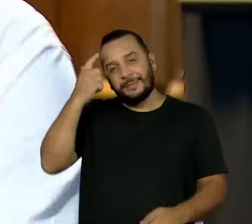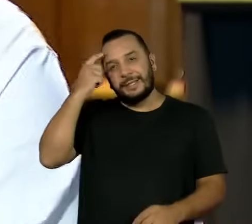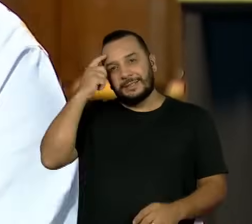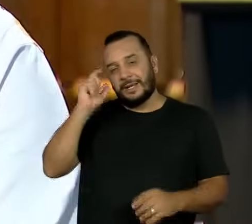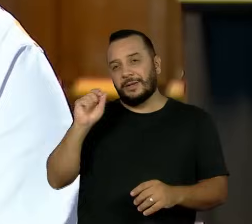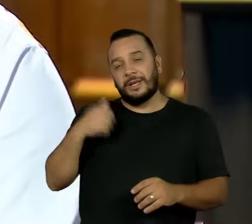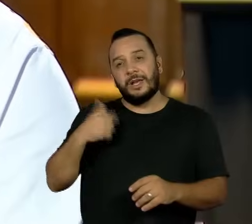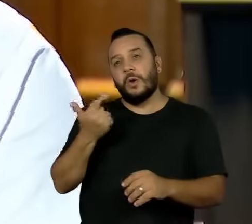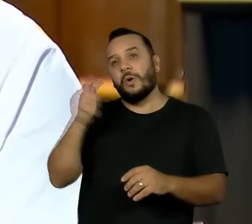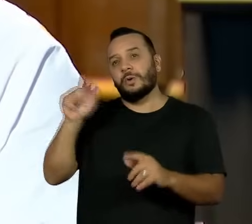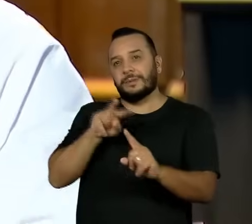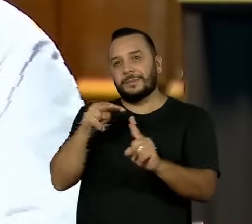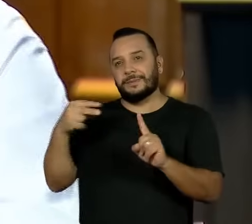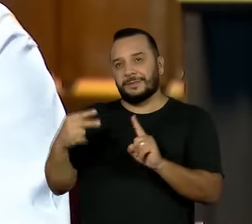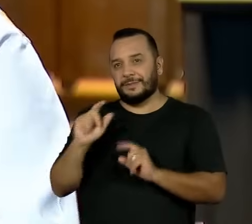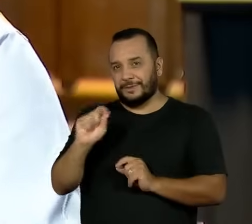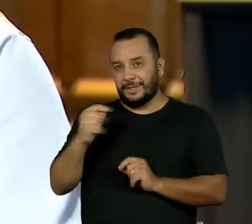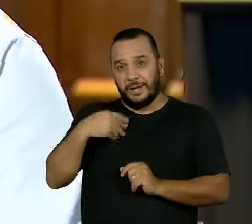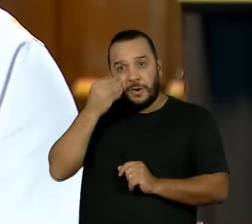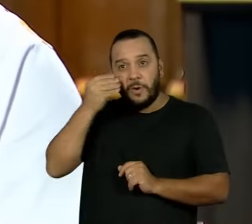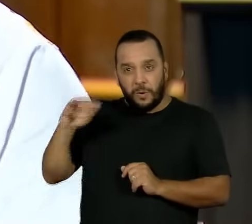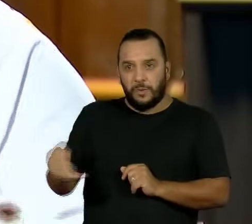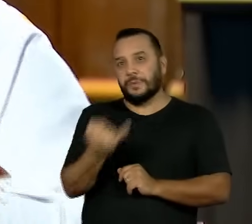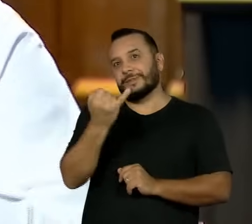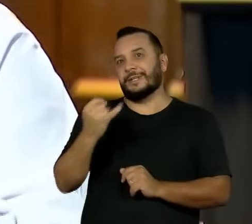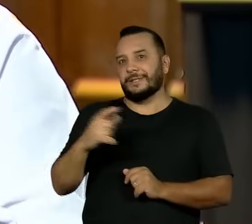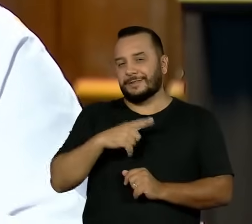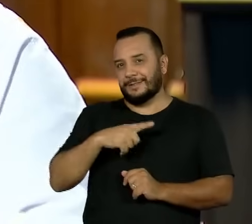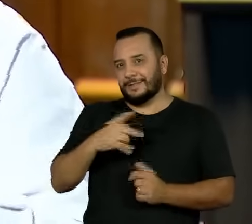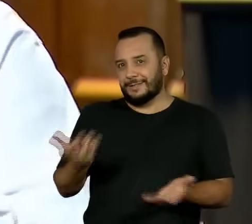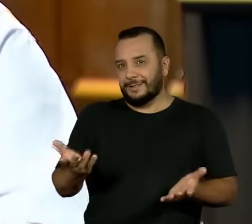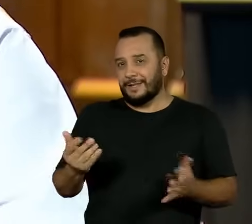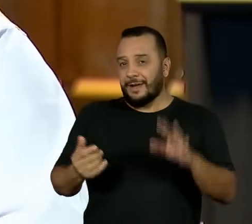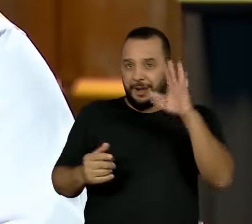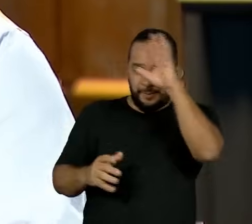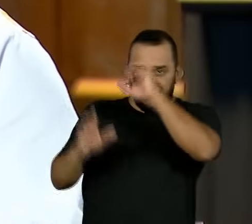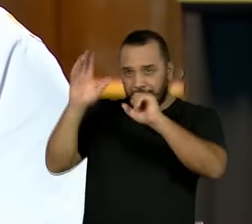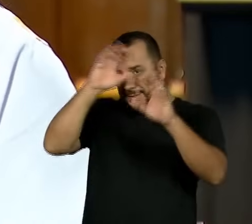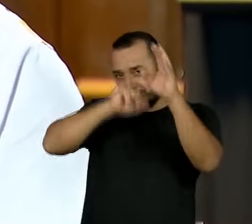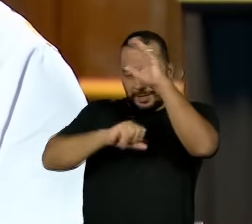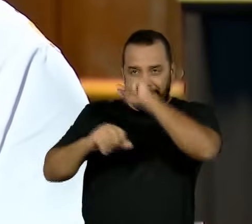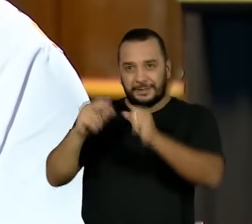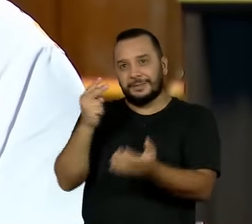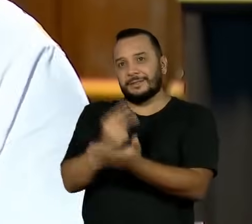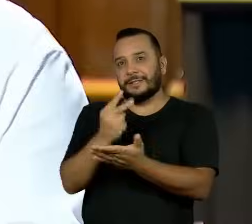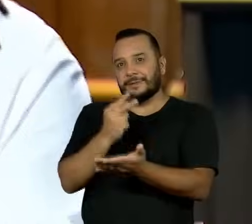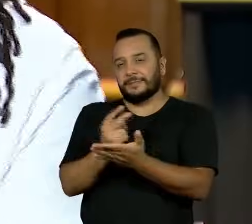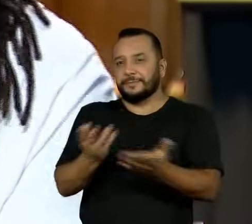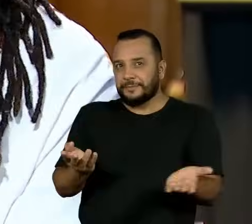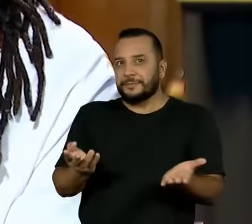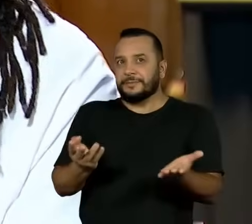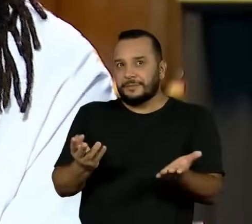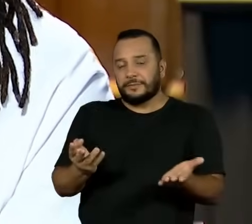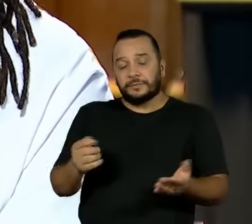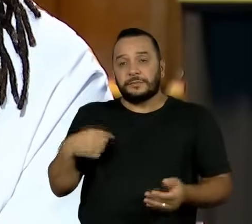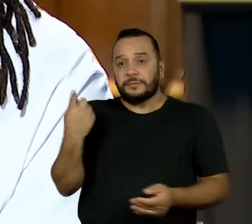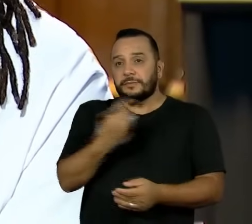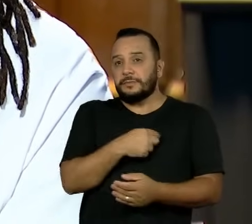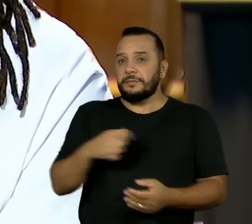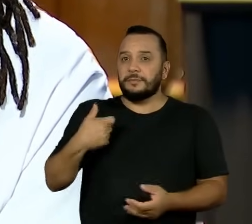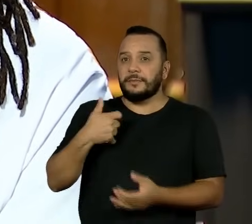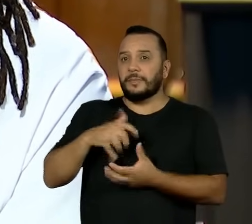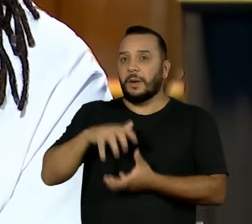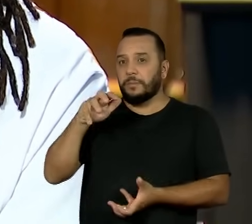outra perspectiva, né? Das oportunidades, da aprendizagem constante. Sim. E a gente só envelheceu